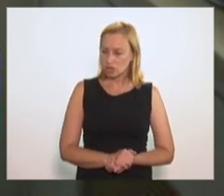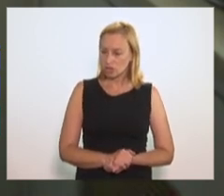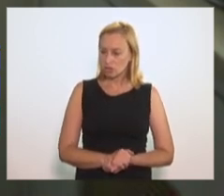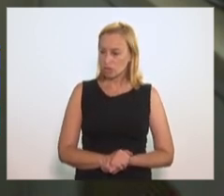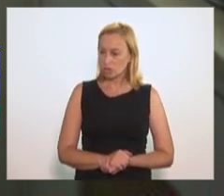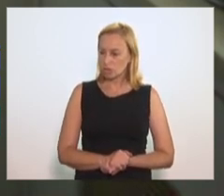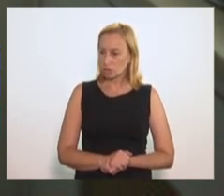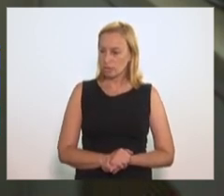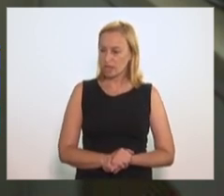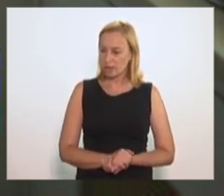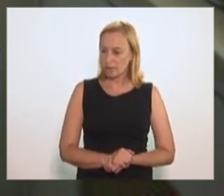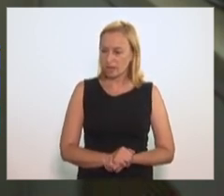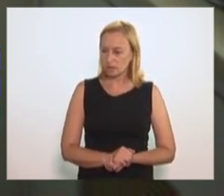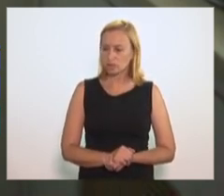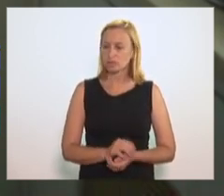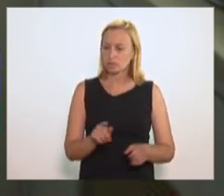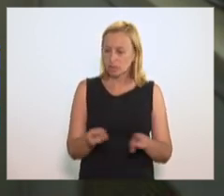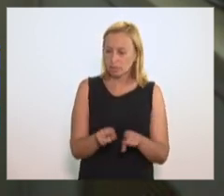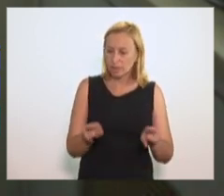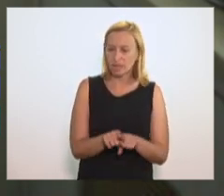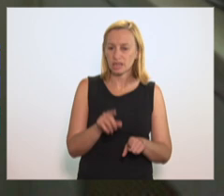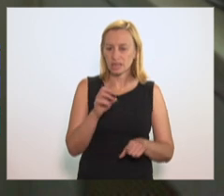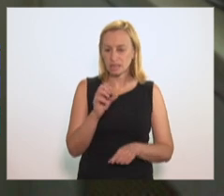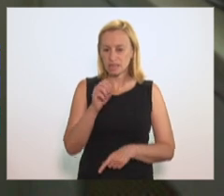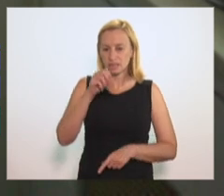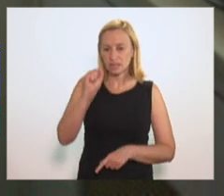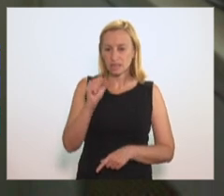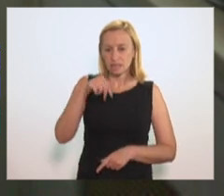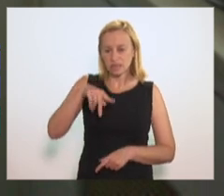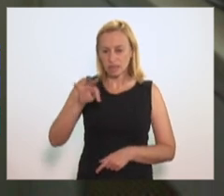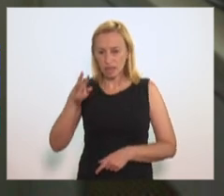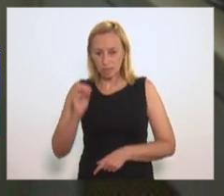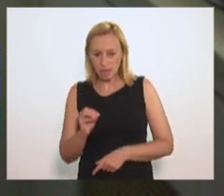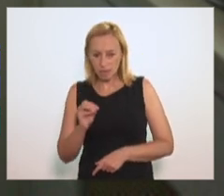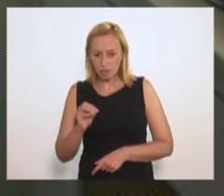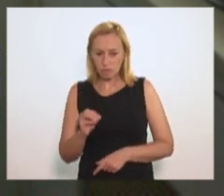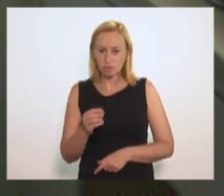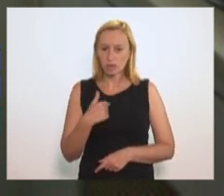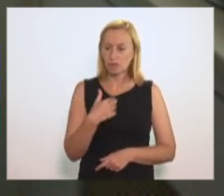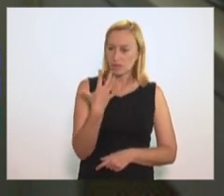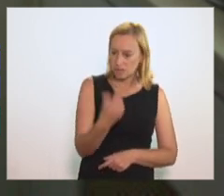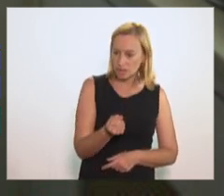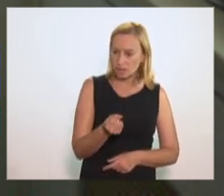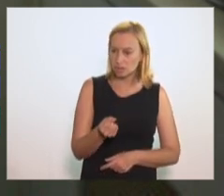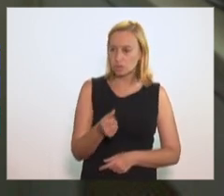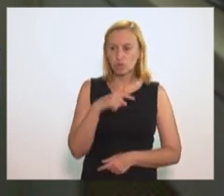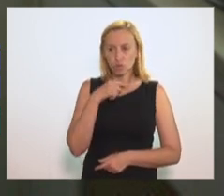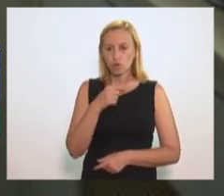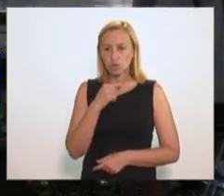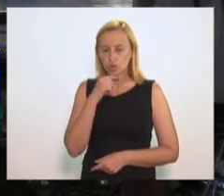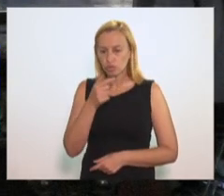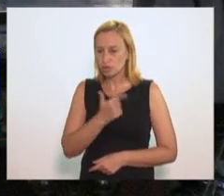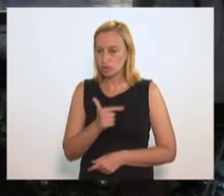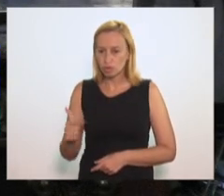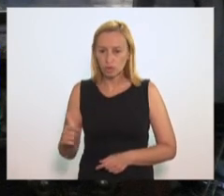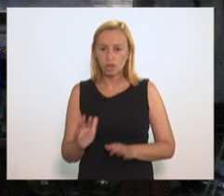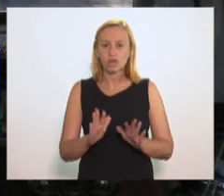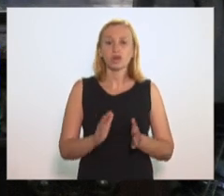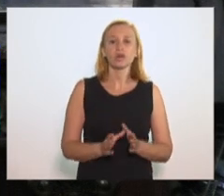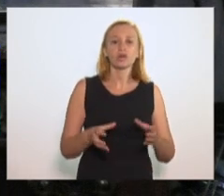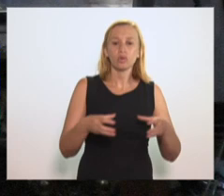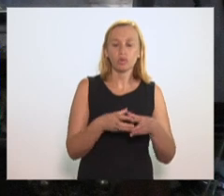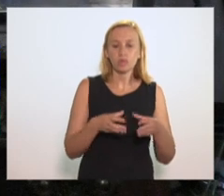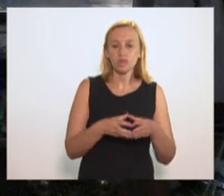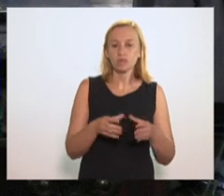saneamento então no mérito o meu parecer é favorável sem nenhuma dúvida pela comissão de orçamento deputado